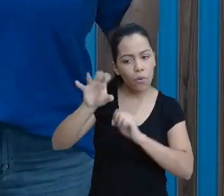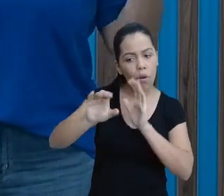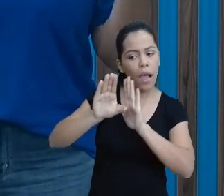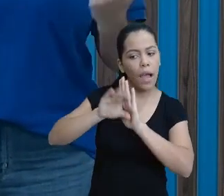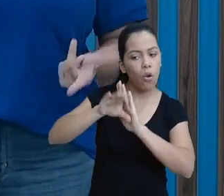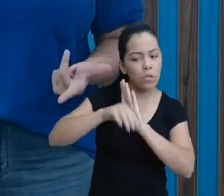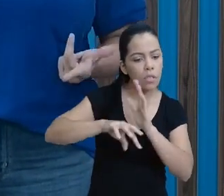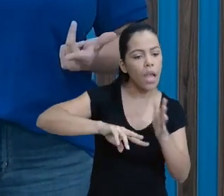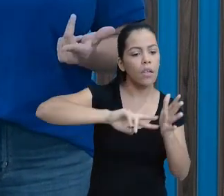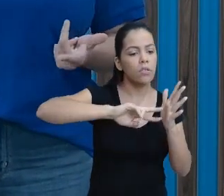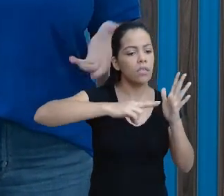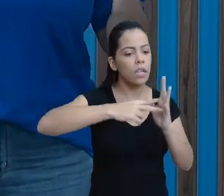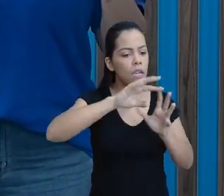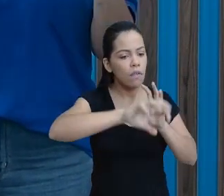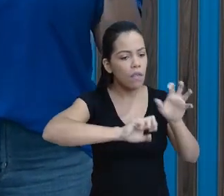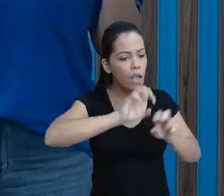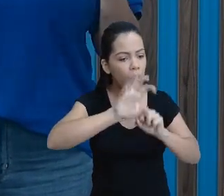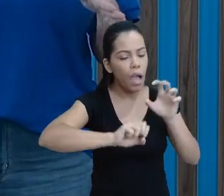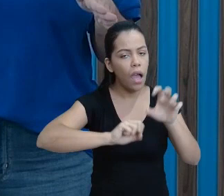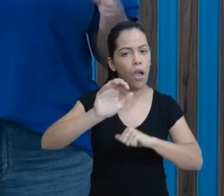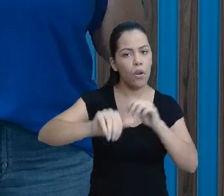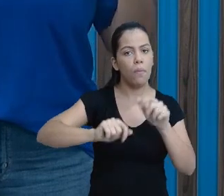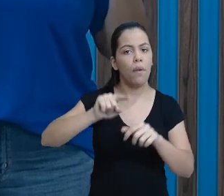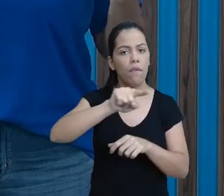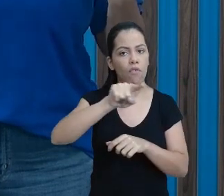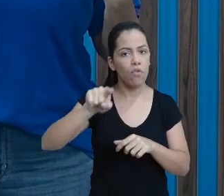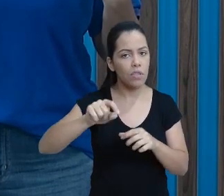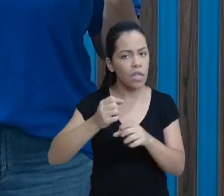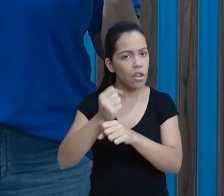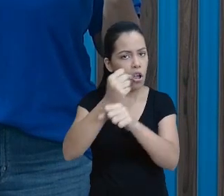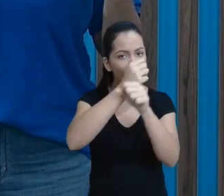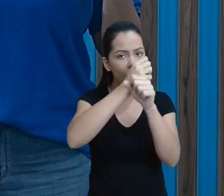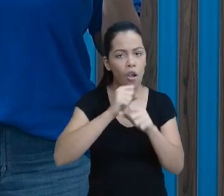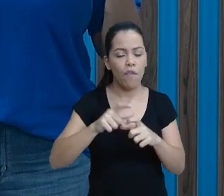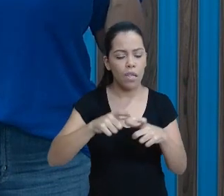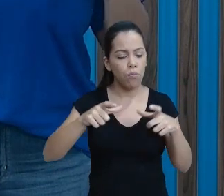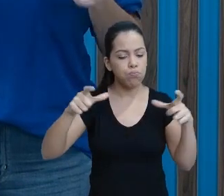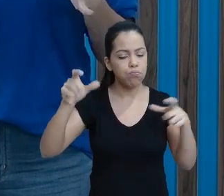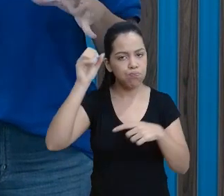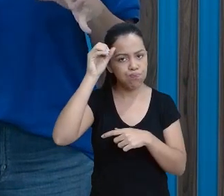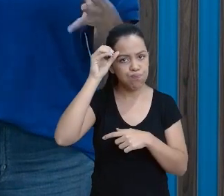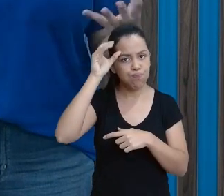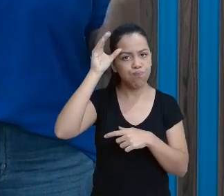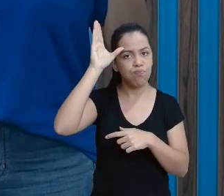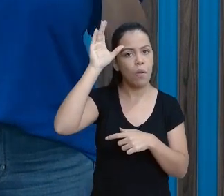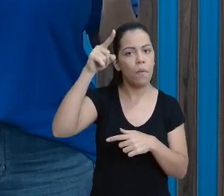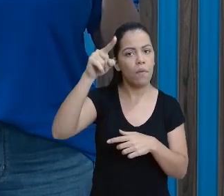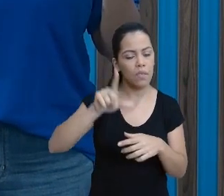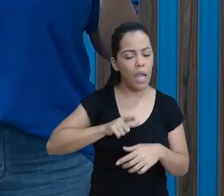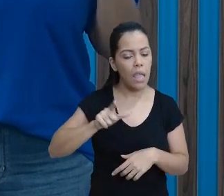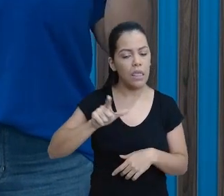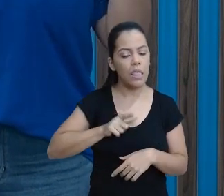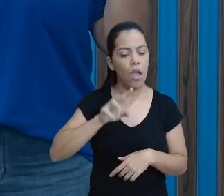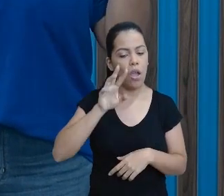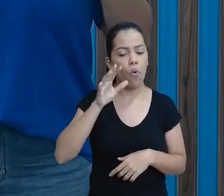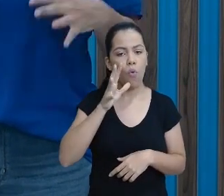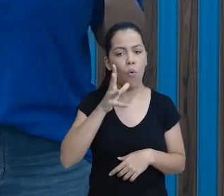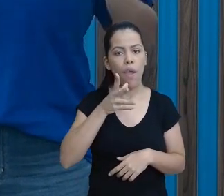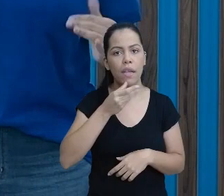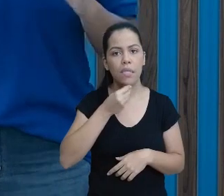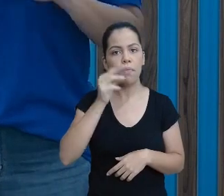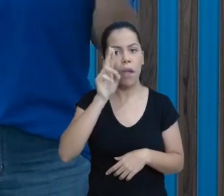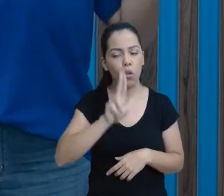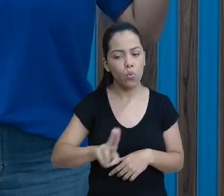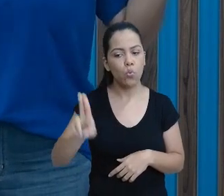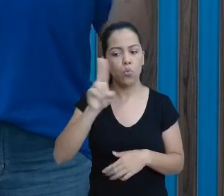buscar significados, para que vocês construam para vocês um conhecimento que seja útil, para que vocês possam